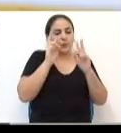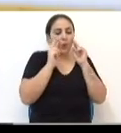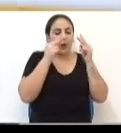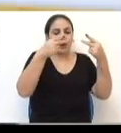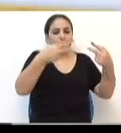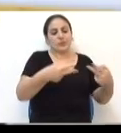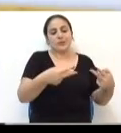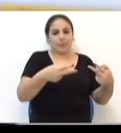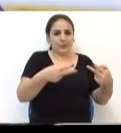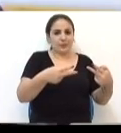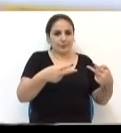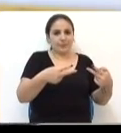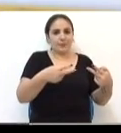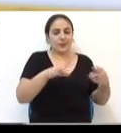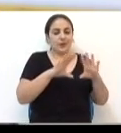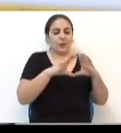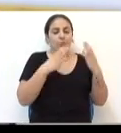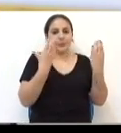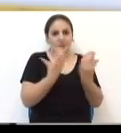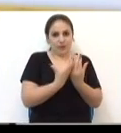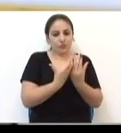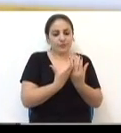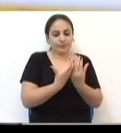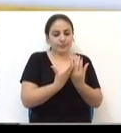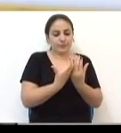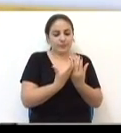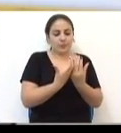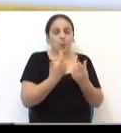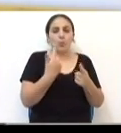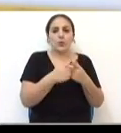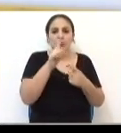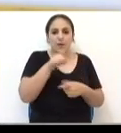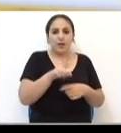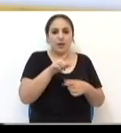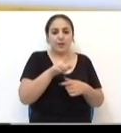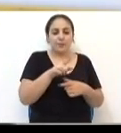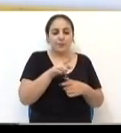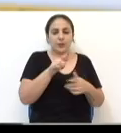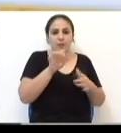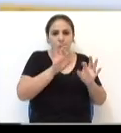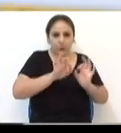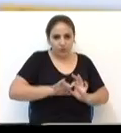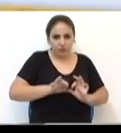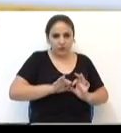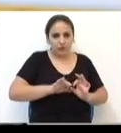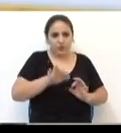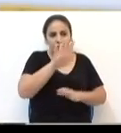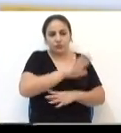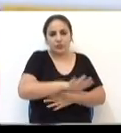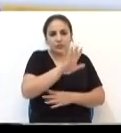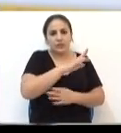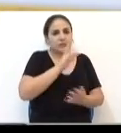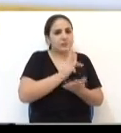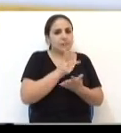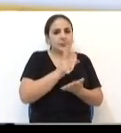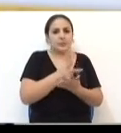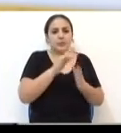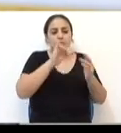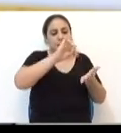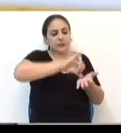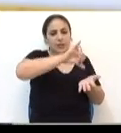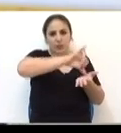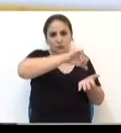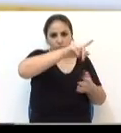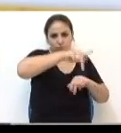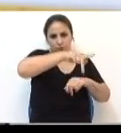houve um reconhecimento da comunidade, visto que é um problema que generaliza o centro todo